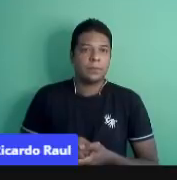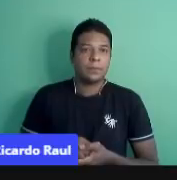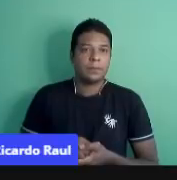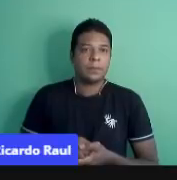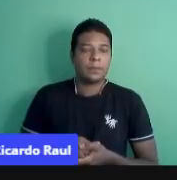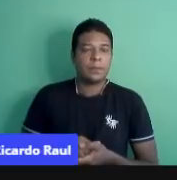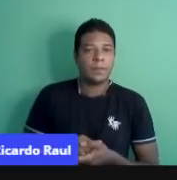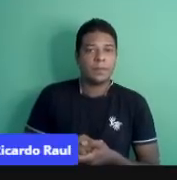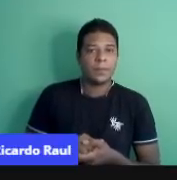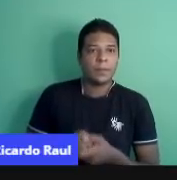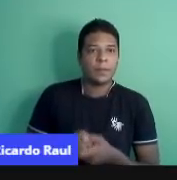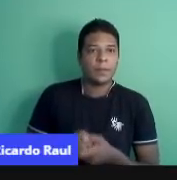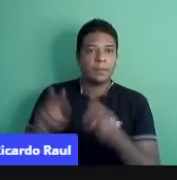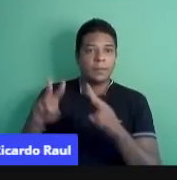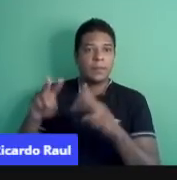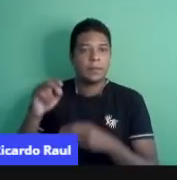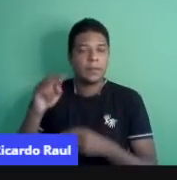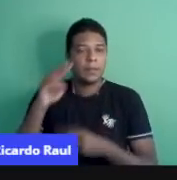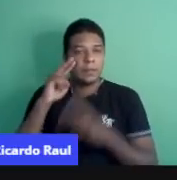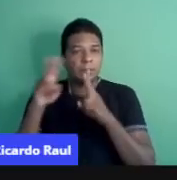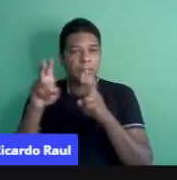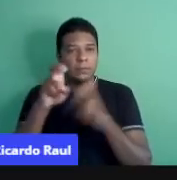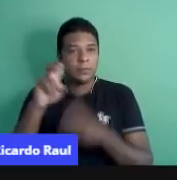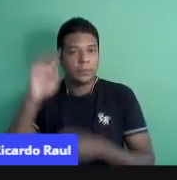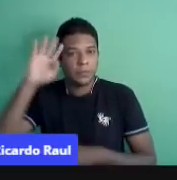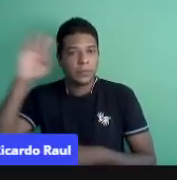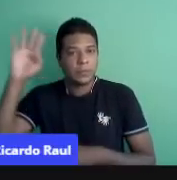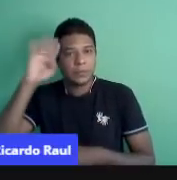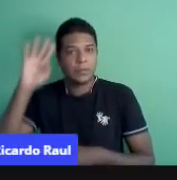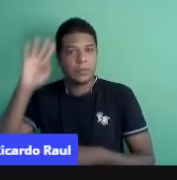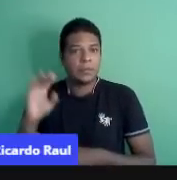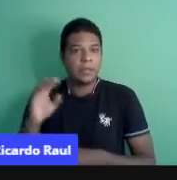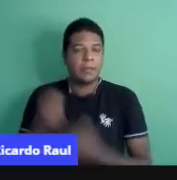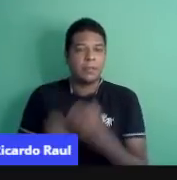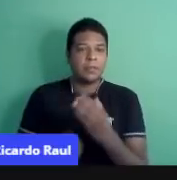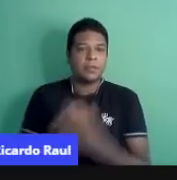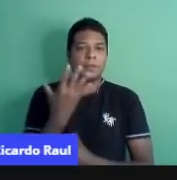apreciar trabalhos de artistas que apresentam essa poética.